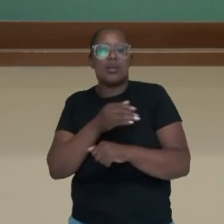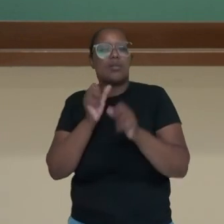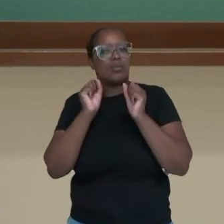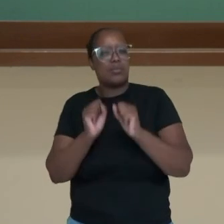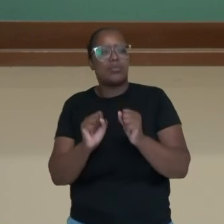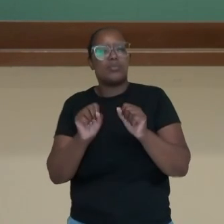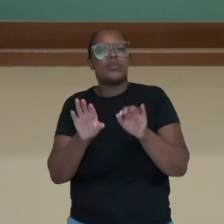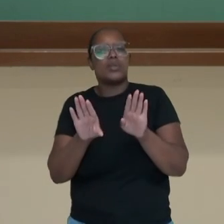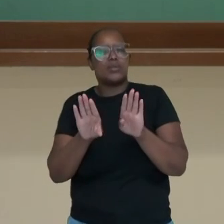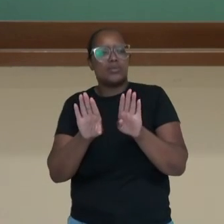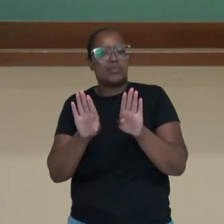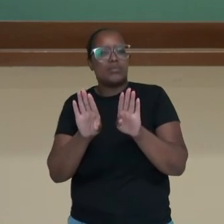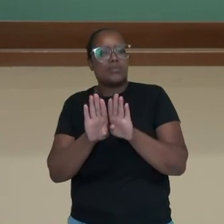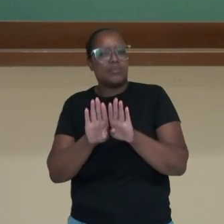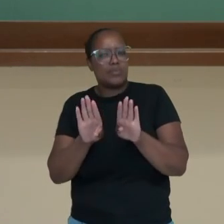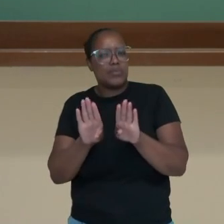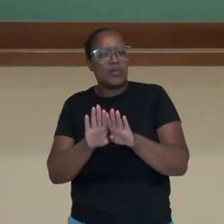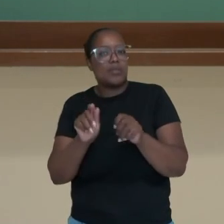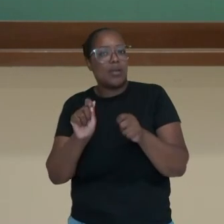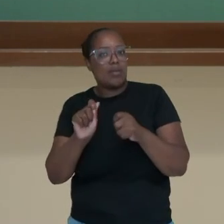pode fazer